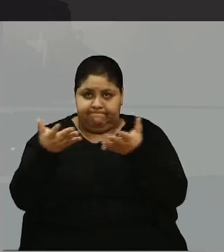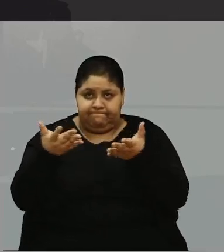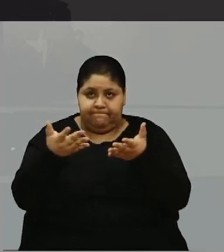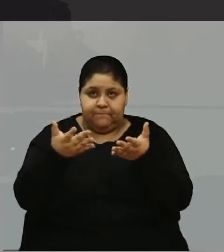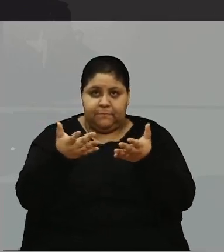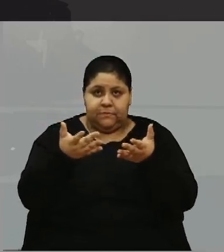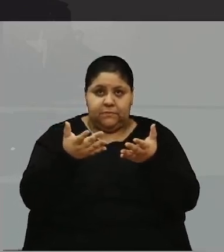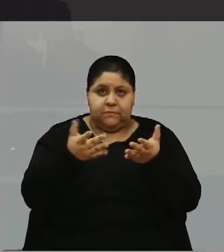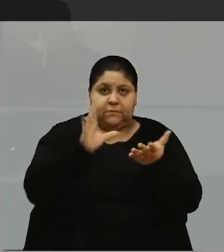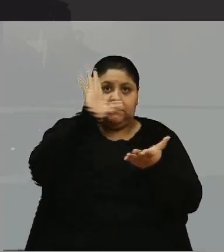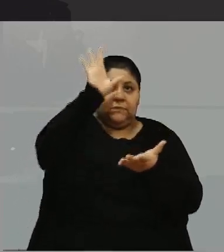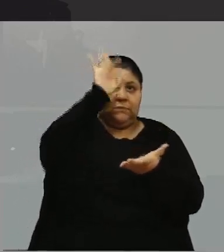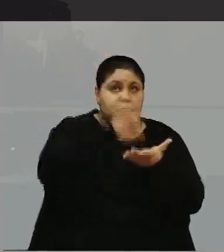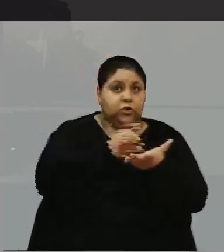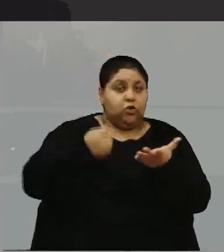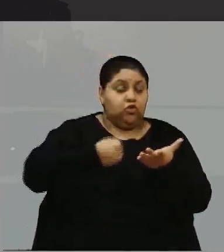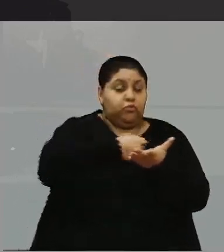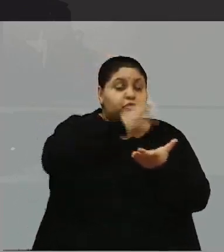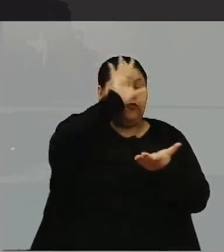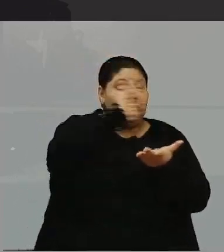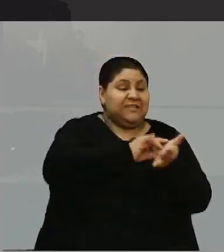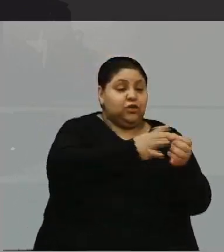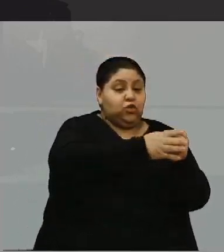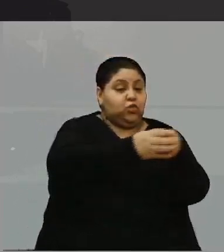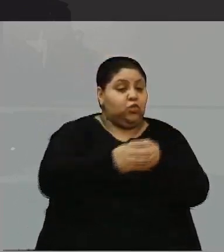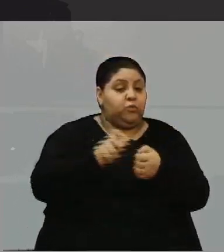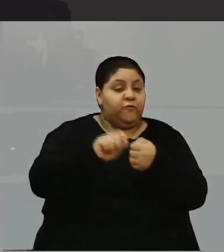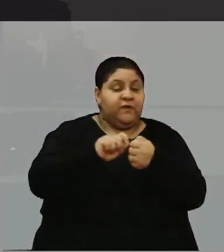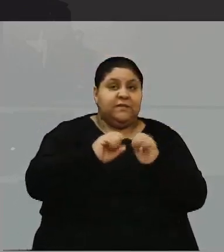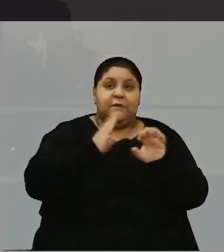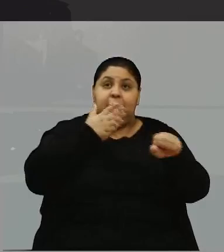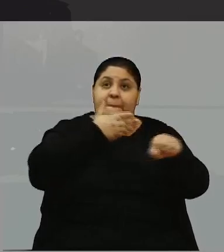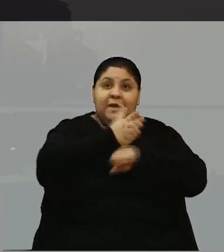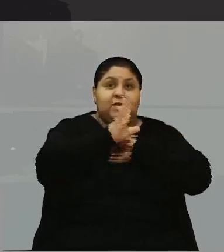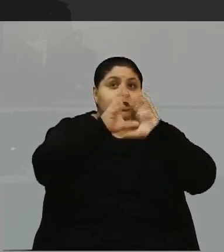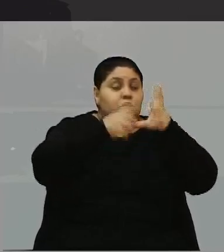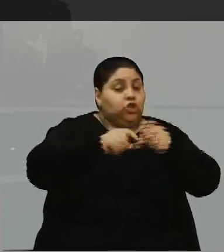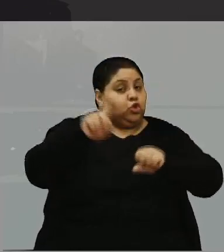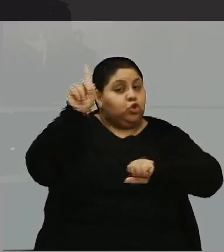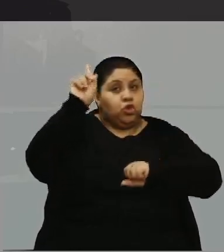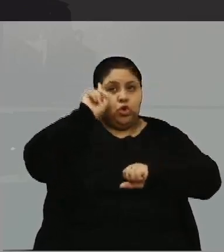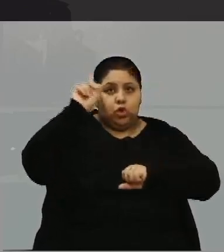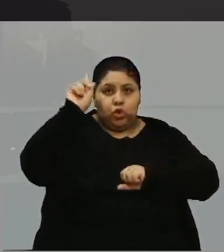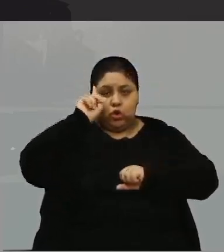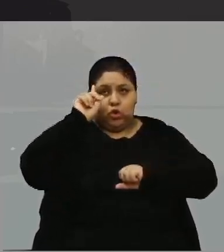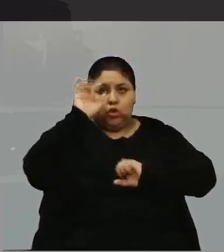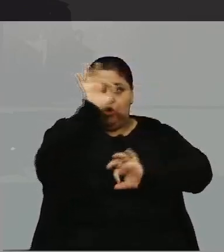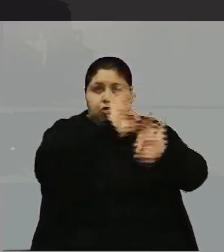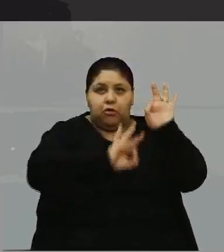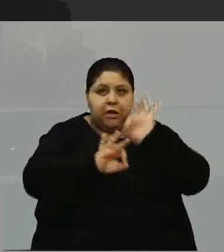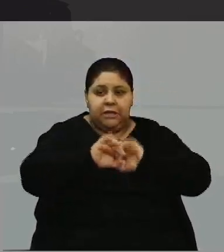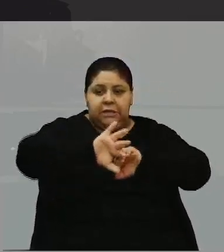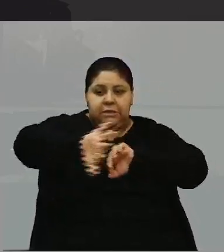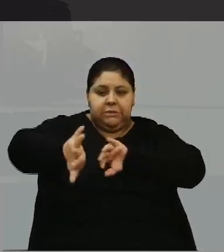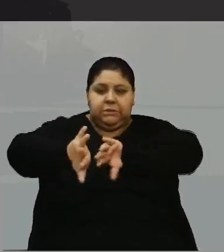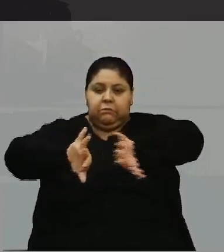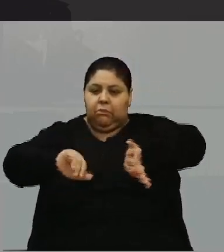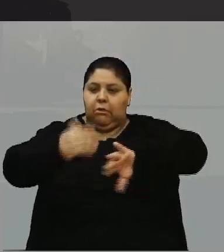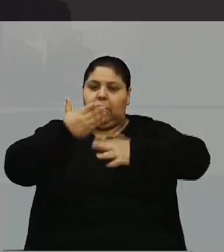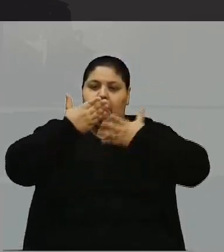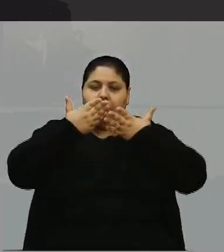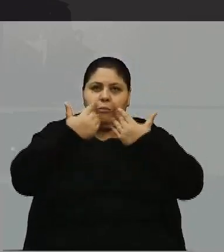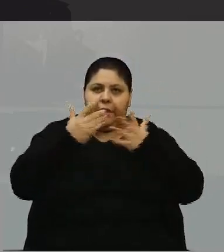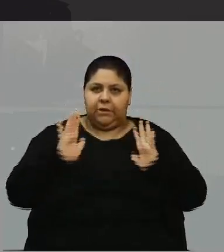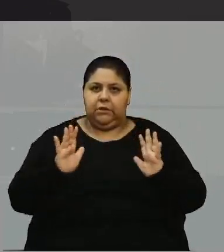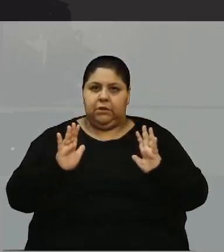chama dos oficiais do grupo que fazem parte todo dia aí, que resolvem problema, que correm atrás, que fazem separação de donativo. Mas no